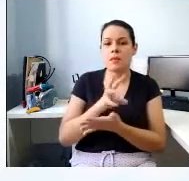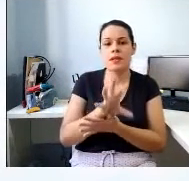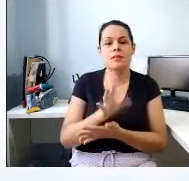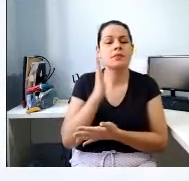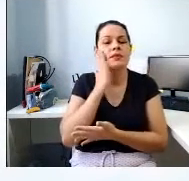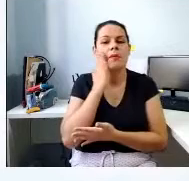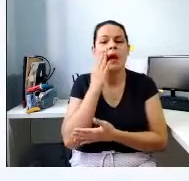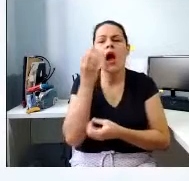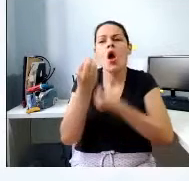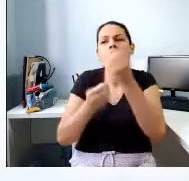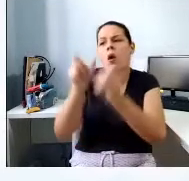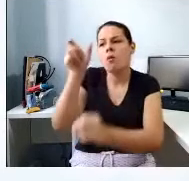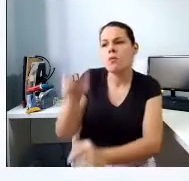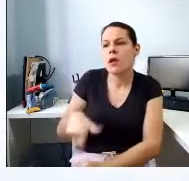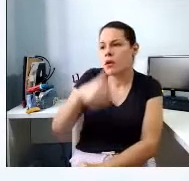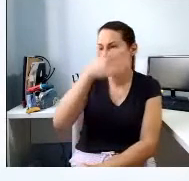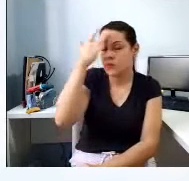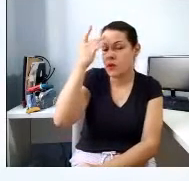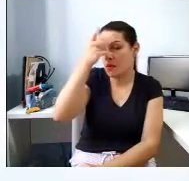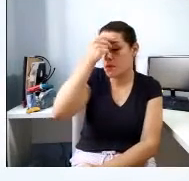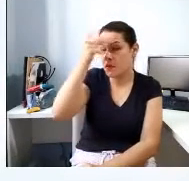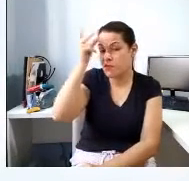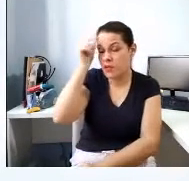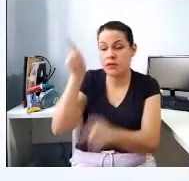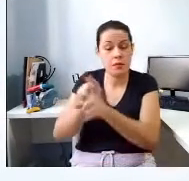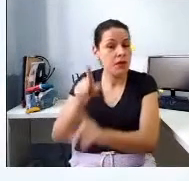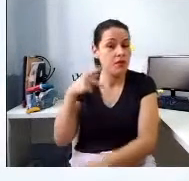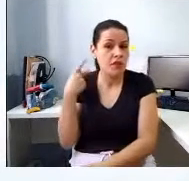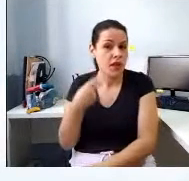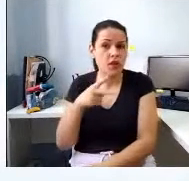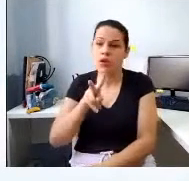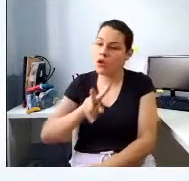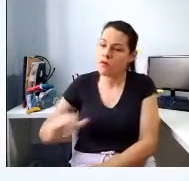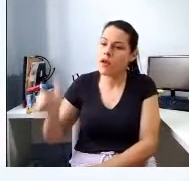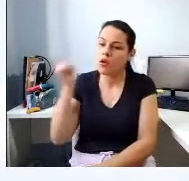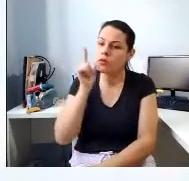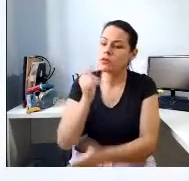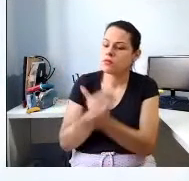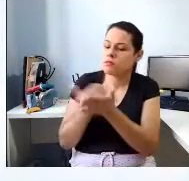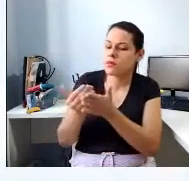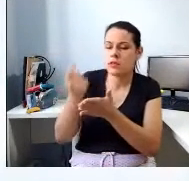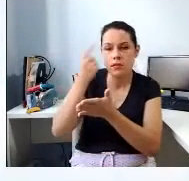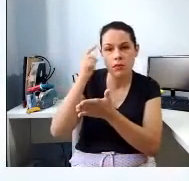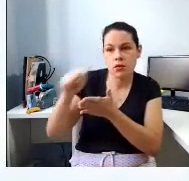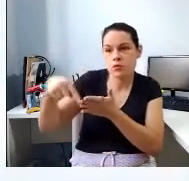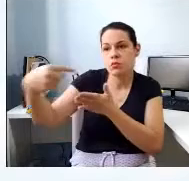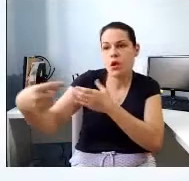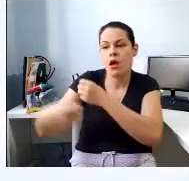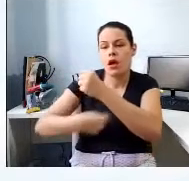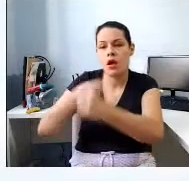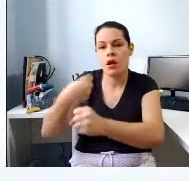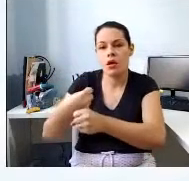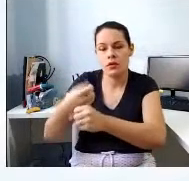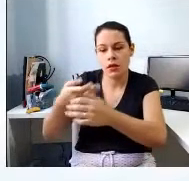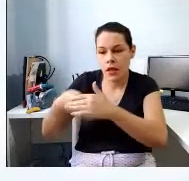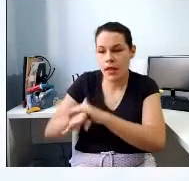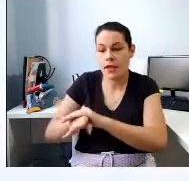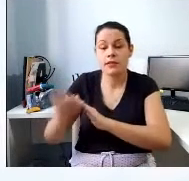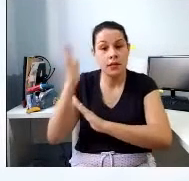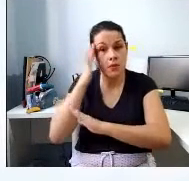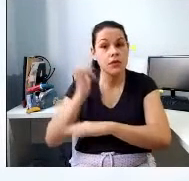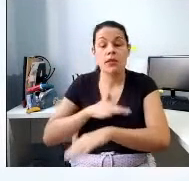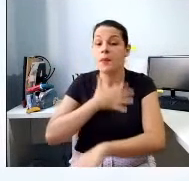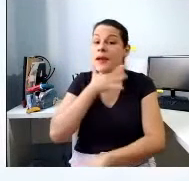esses prefeitos e esses vereadores vão lidar com a partir do ano que vem, quando eles tomam posse, uma vez que a crise econômica é